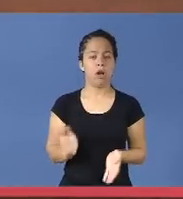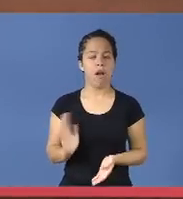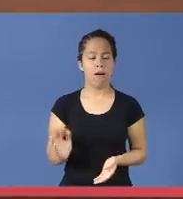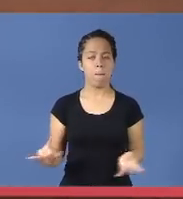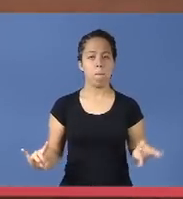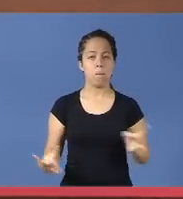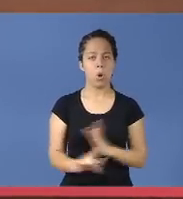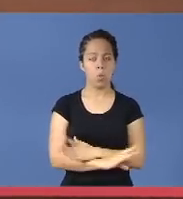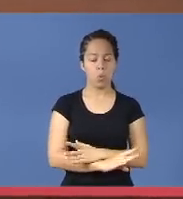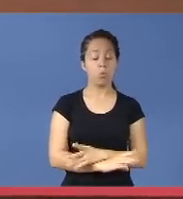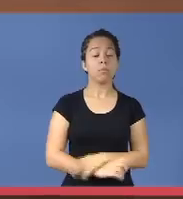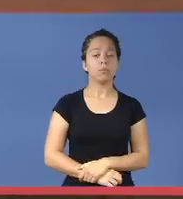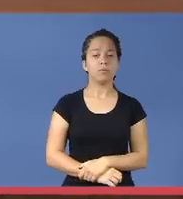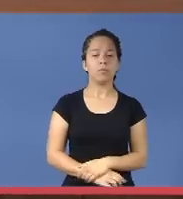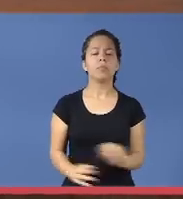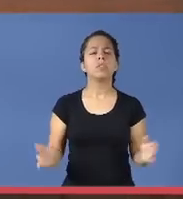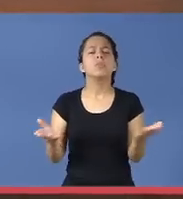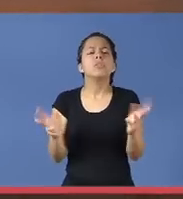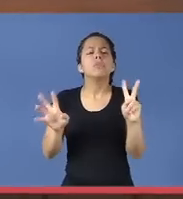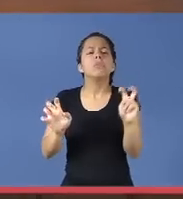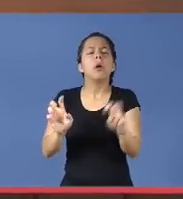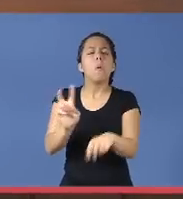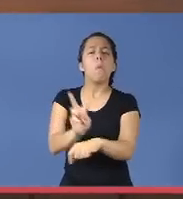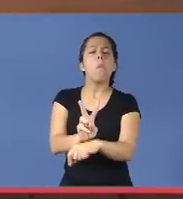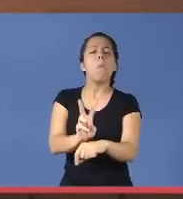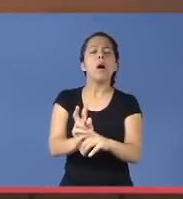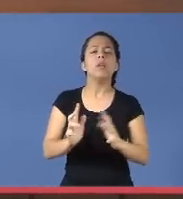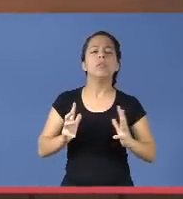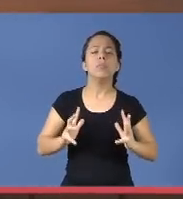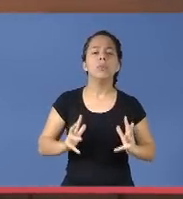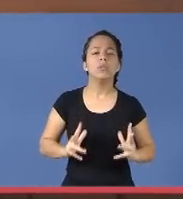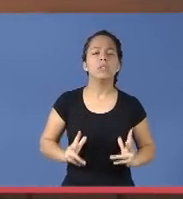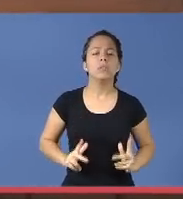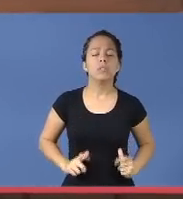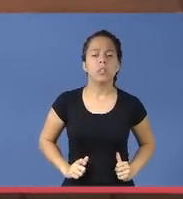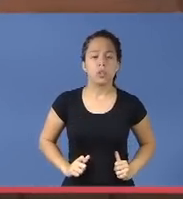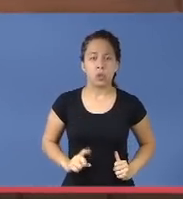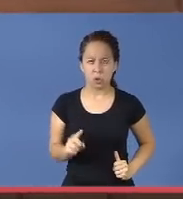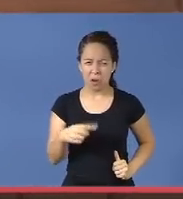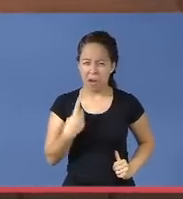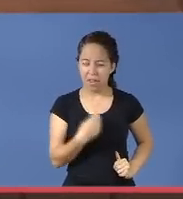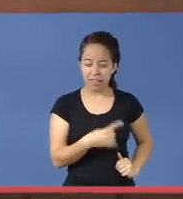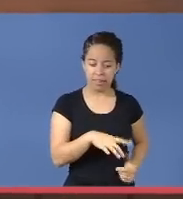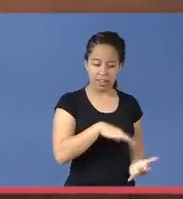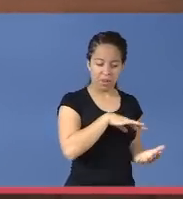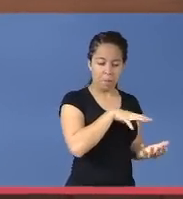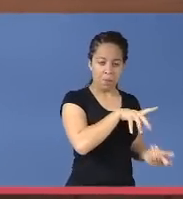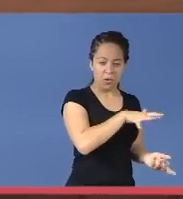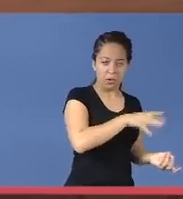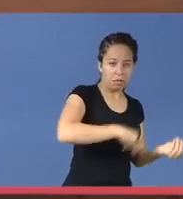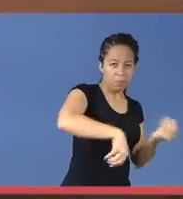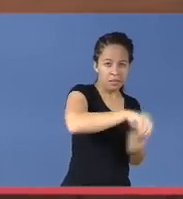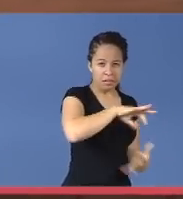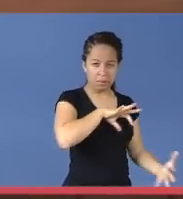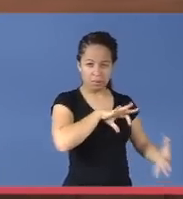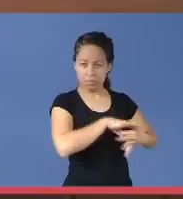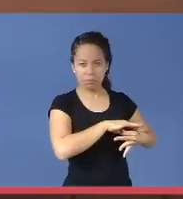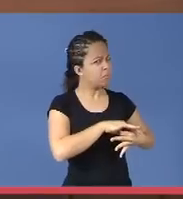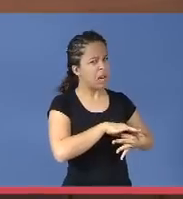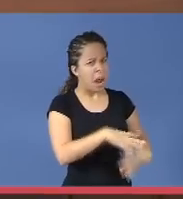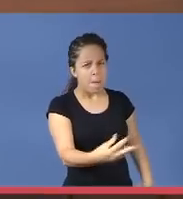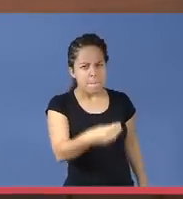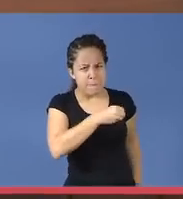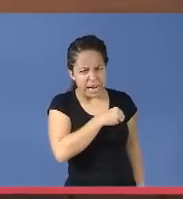guarda da purificação, o que é que nós queremos? Nós não queremos a imoralidade da vida da igreja. O pecado